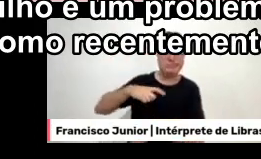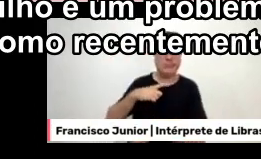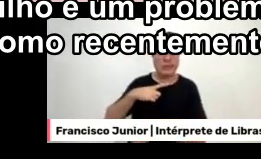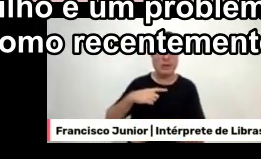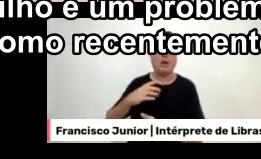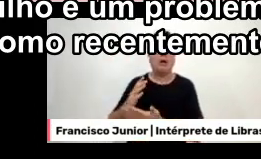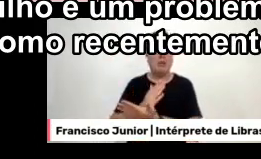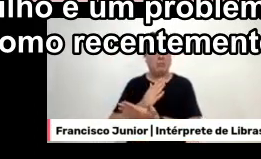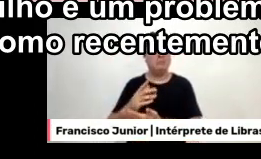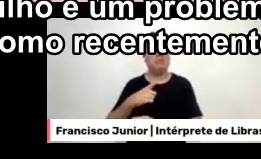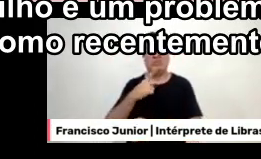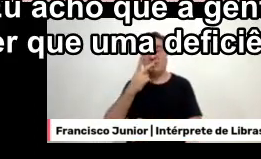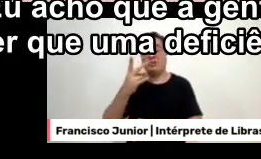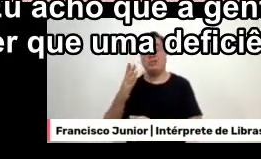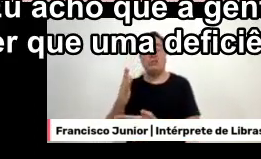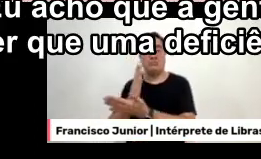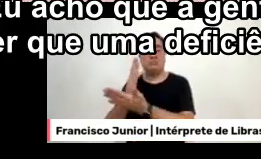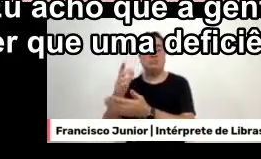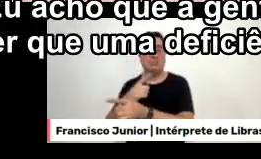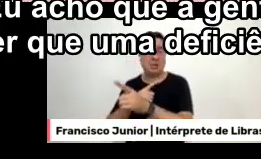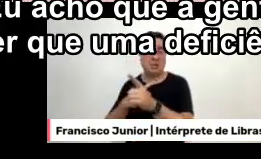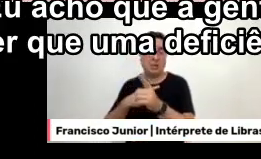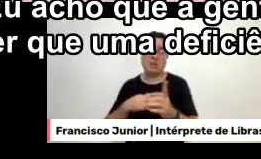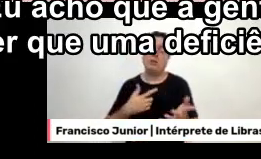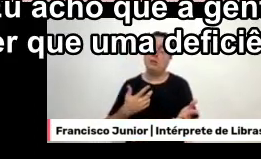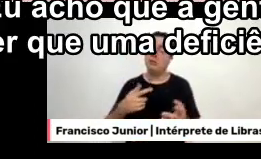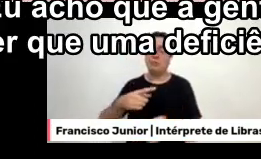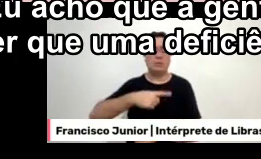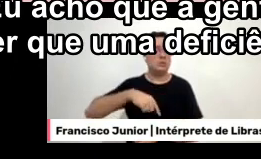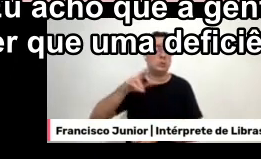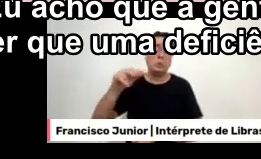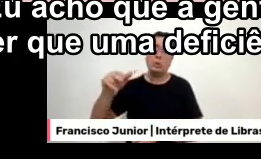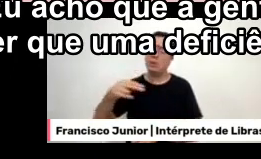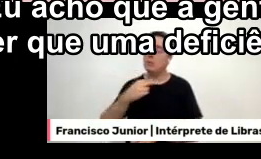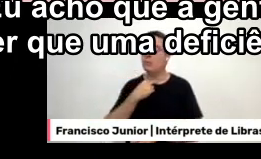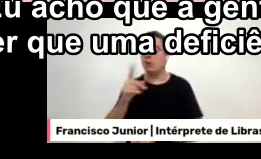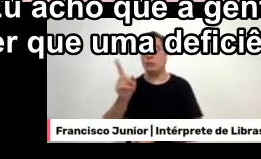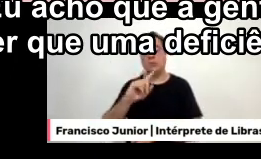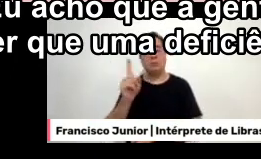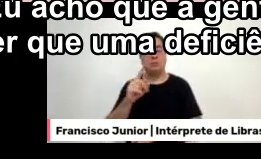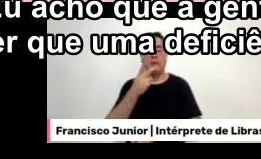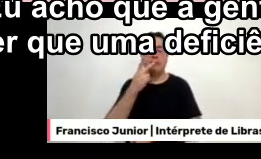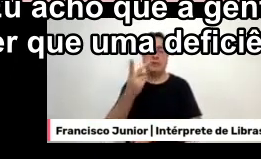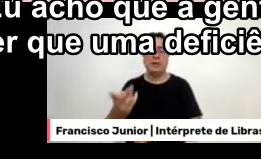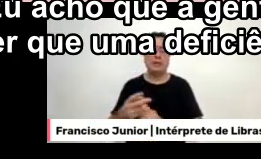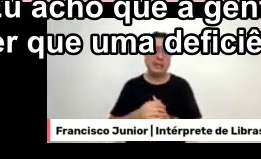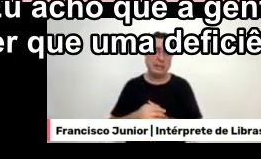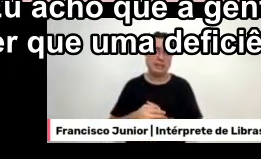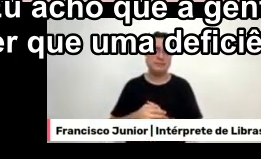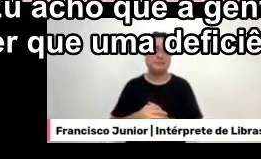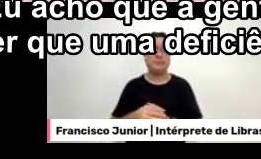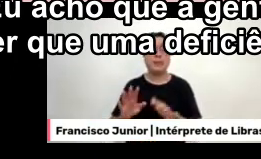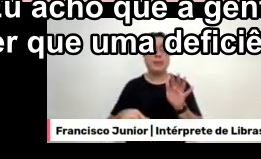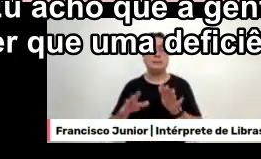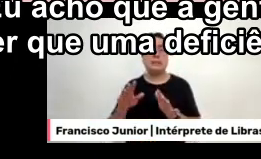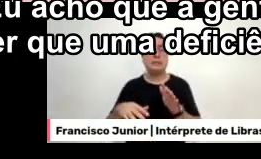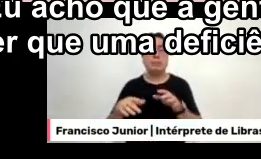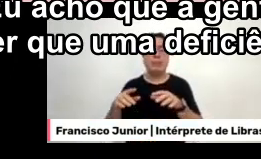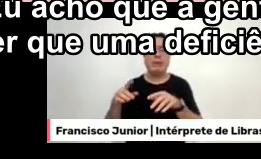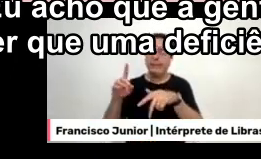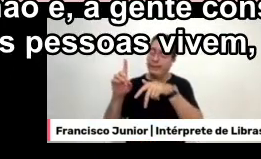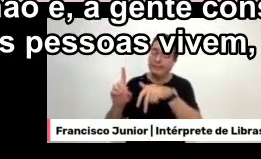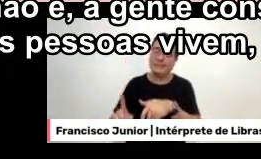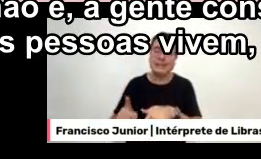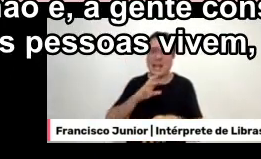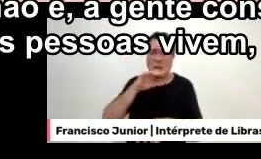surgiu uma polêmica, né? Eu acho que a gente nunca, jamais deve dizer que uma deficiência é algo